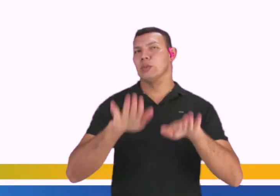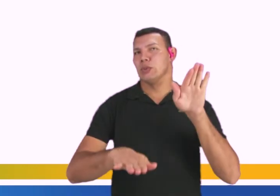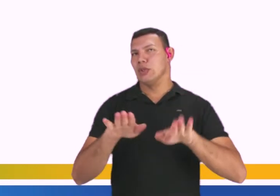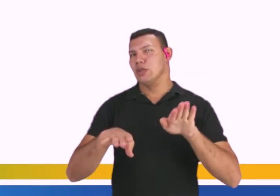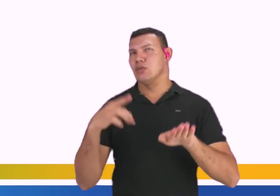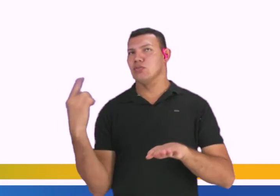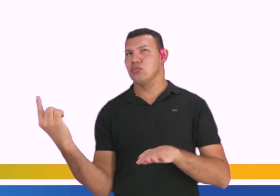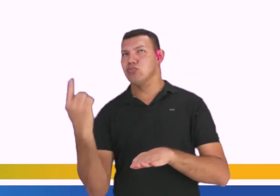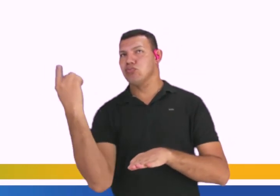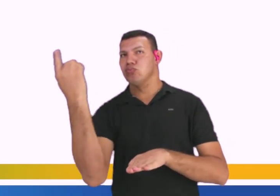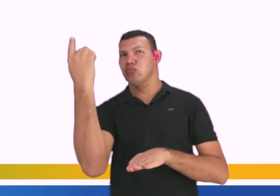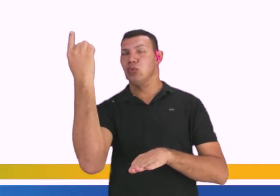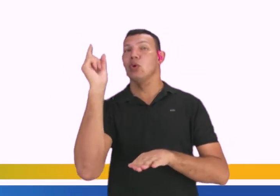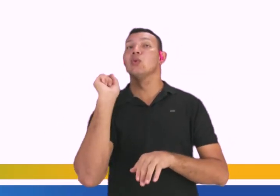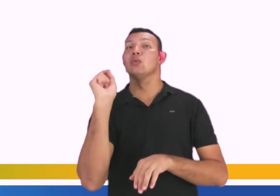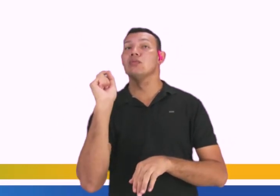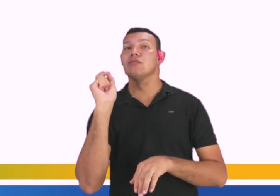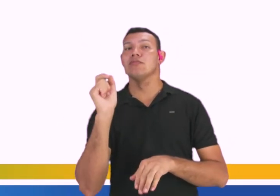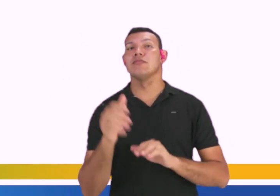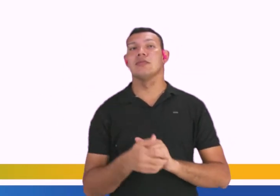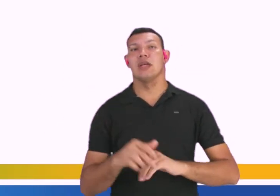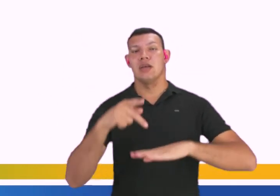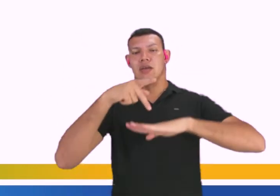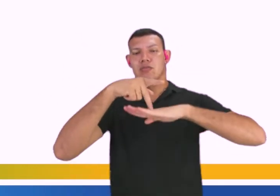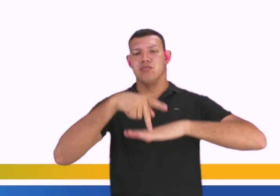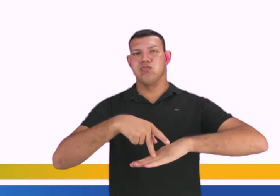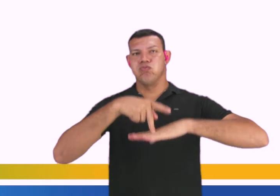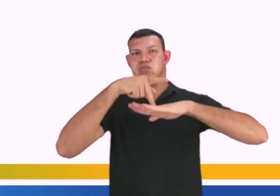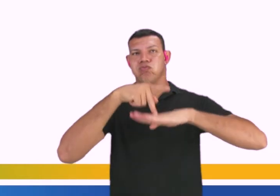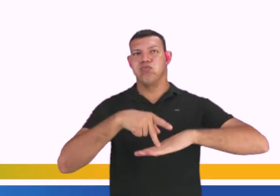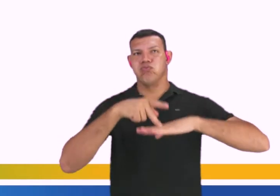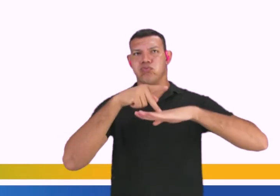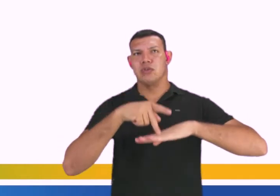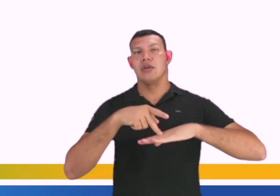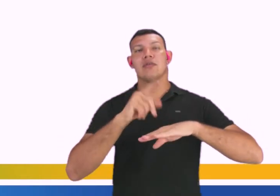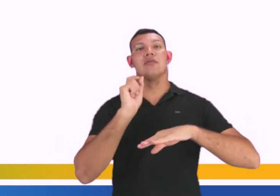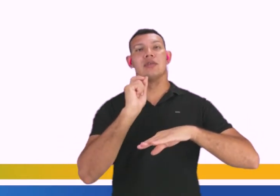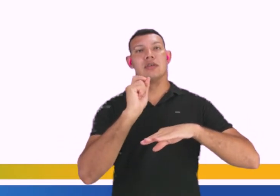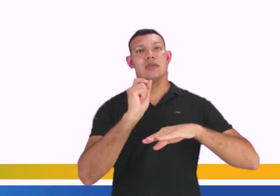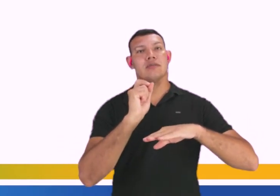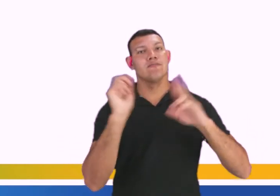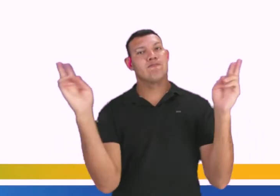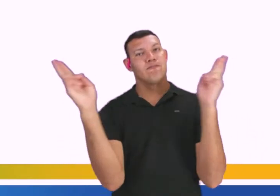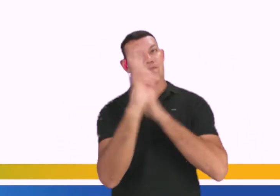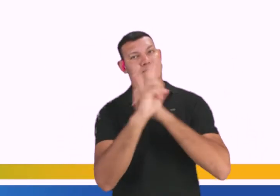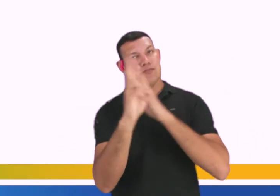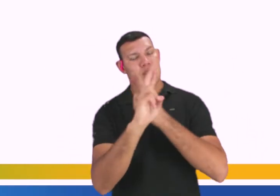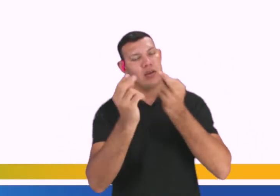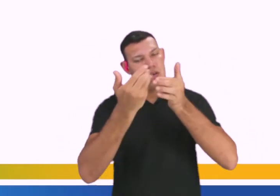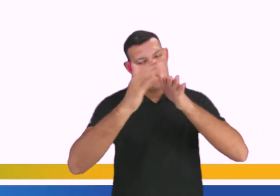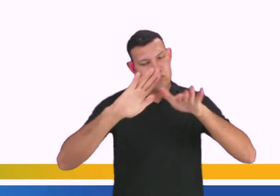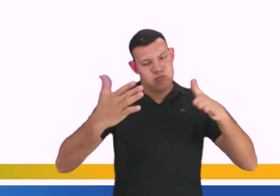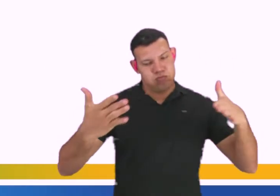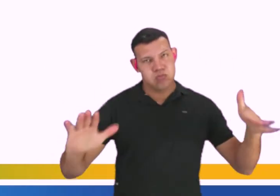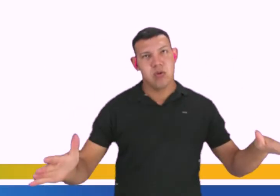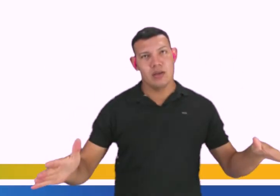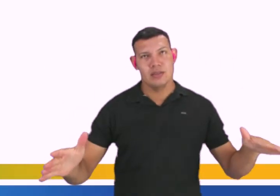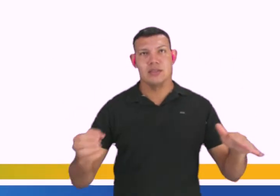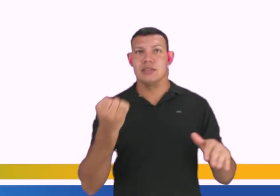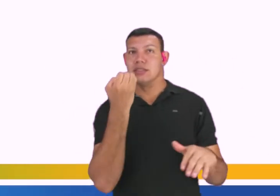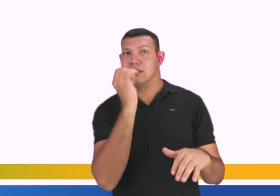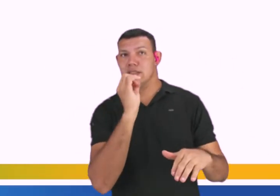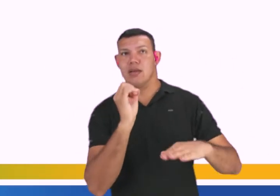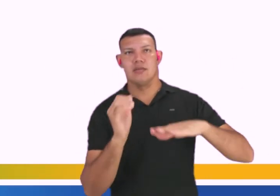1 atm de pressão é a pressão atmosférica ao nível do mar. E o que acontece é que quando vai subindo,